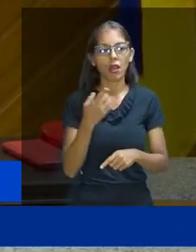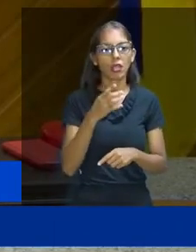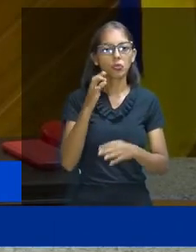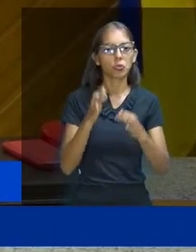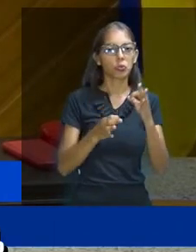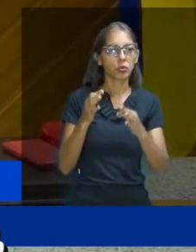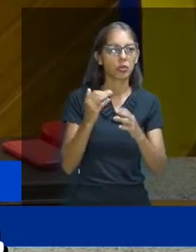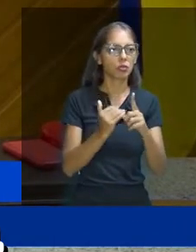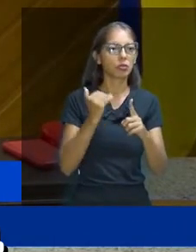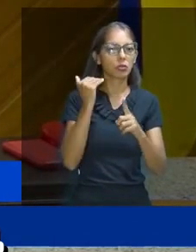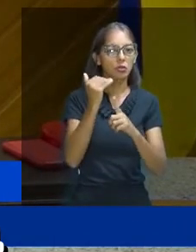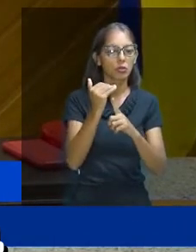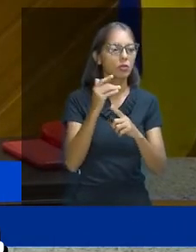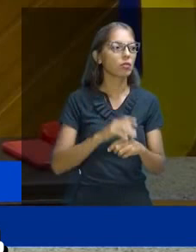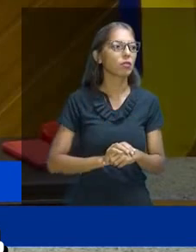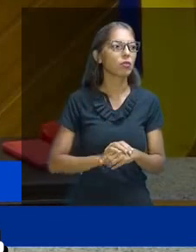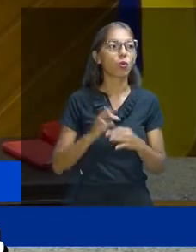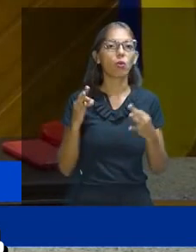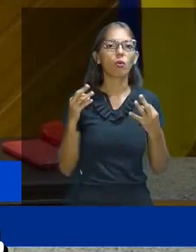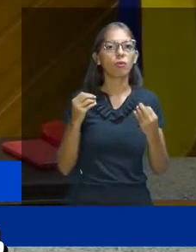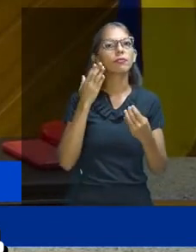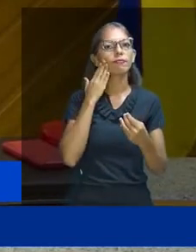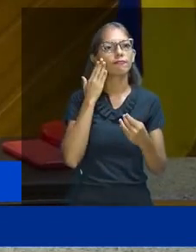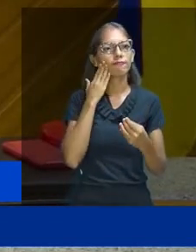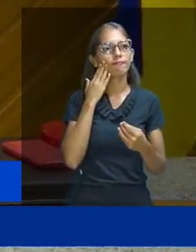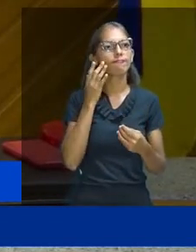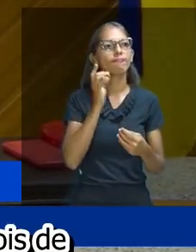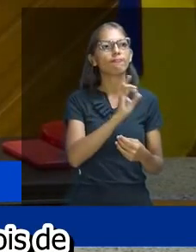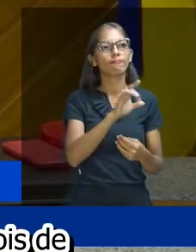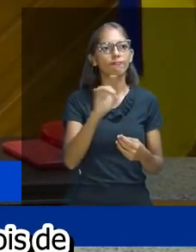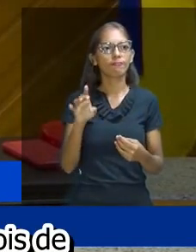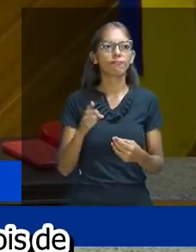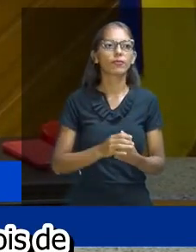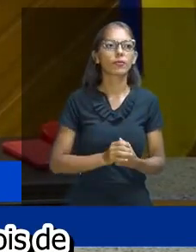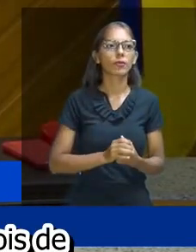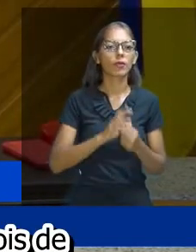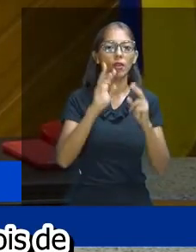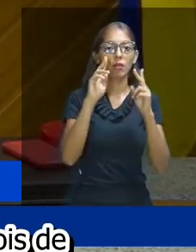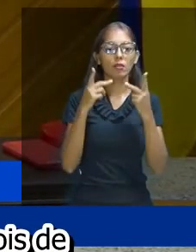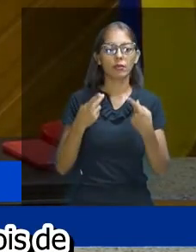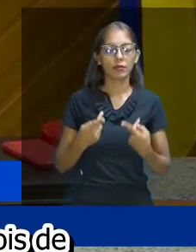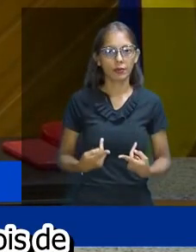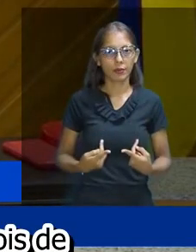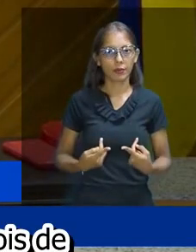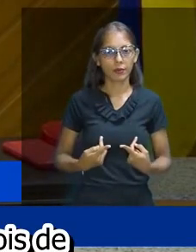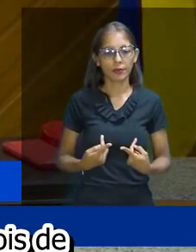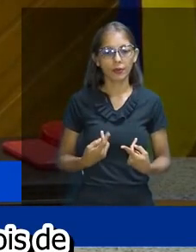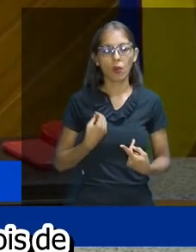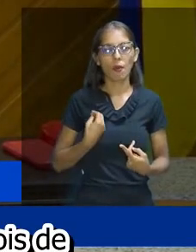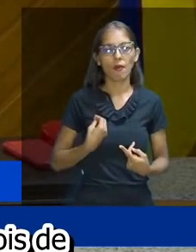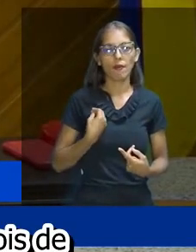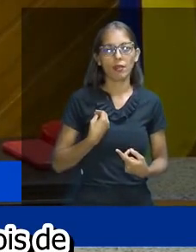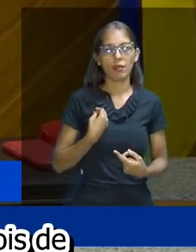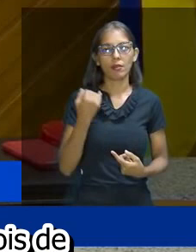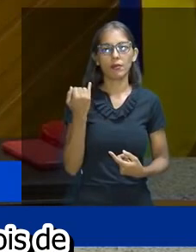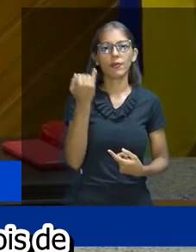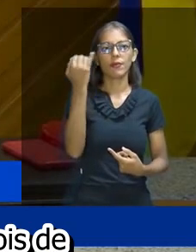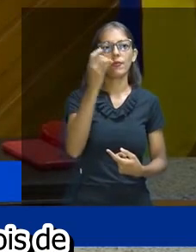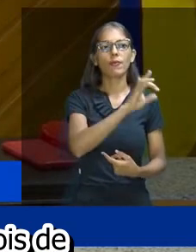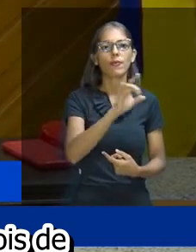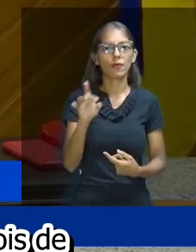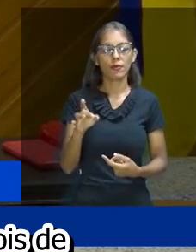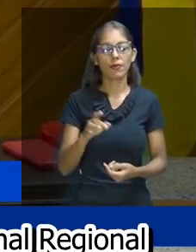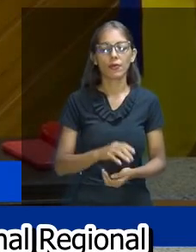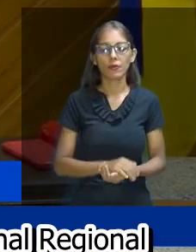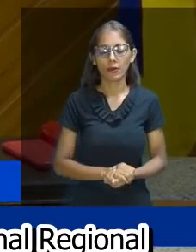enfim, todos nós que compusemos o sistema de justiça eleitoral. E dizer também que na quarta-feira